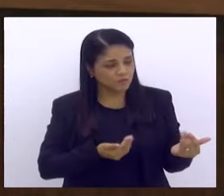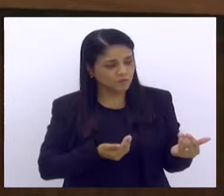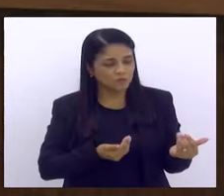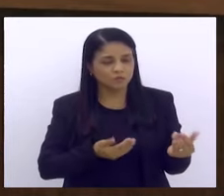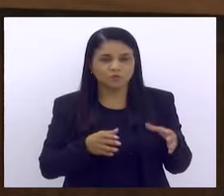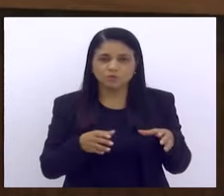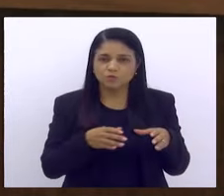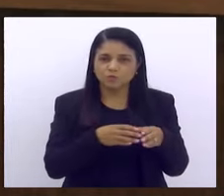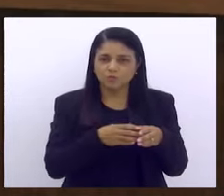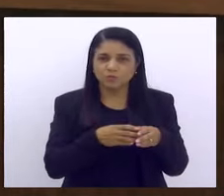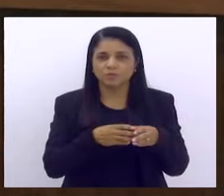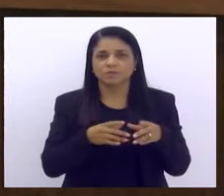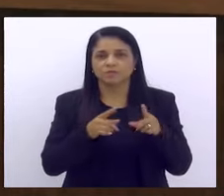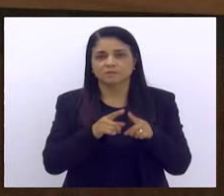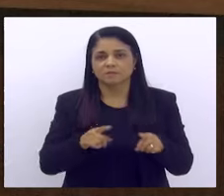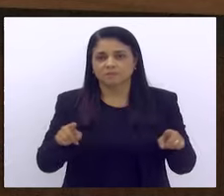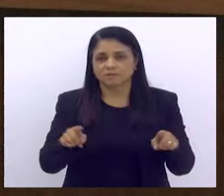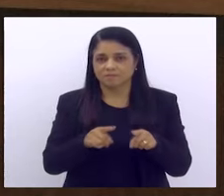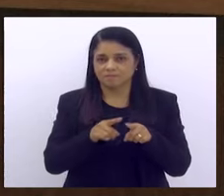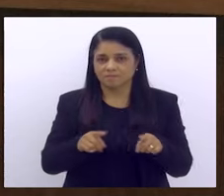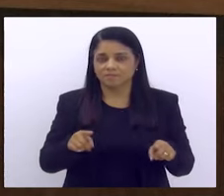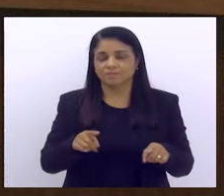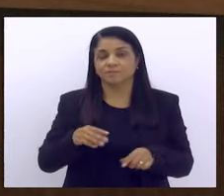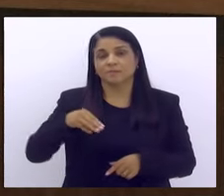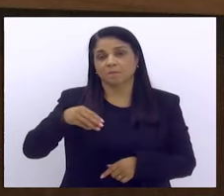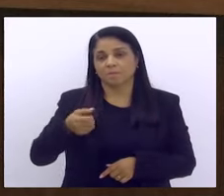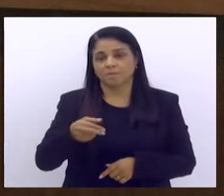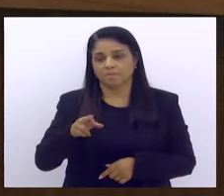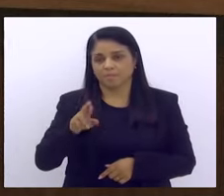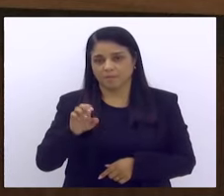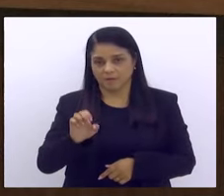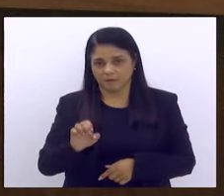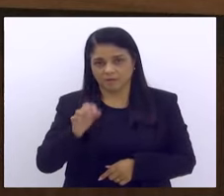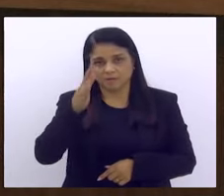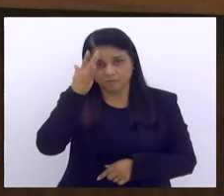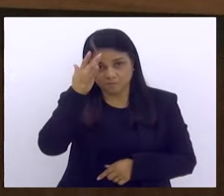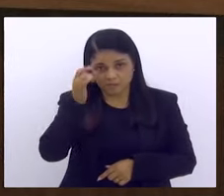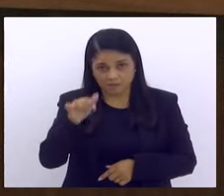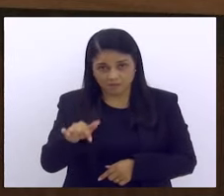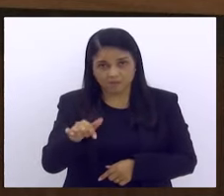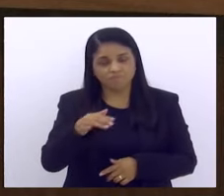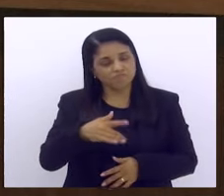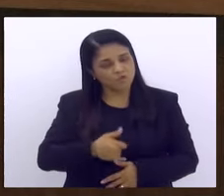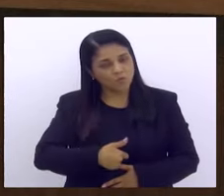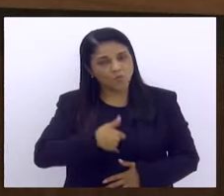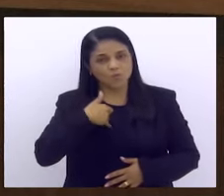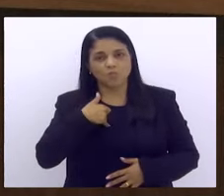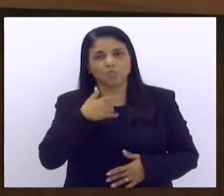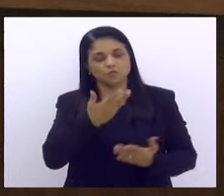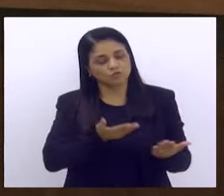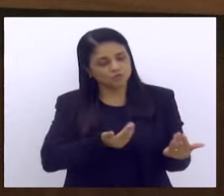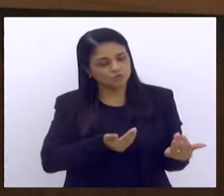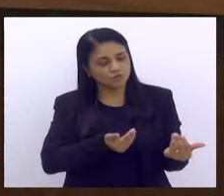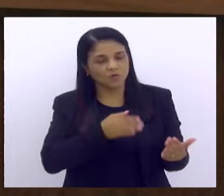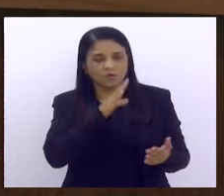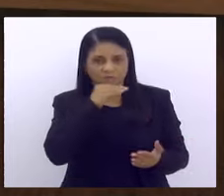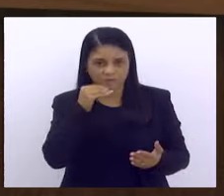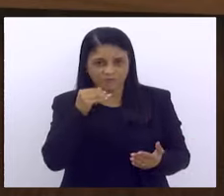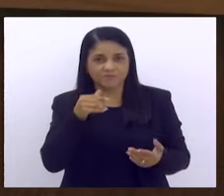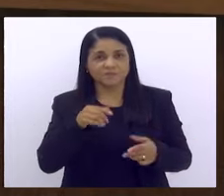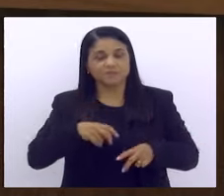Orquestra do Amanhã, Maré do Amanhã, essa é a juventude que nos orgulha, e é isso que a gente quer ver, a juventude no banco da